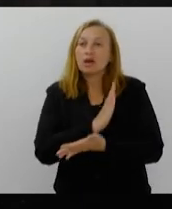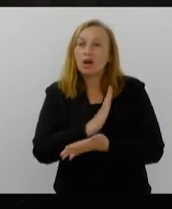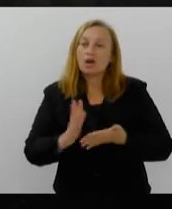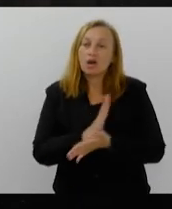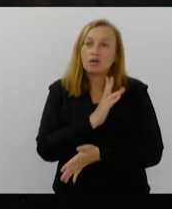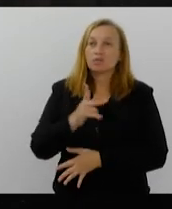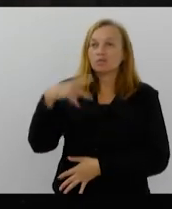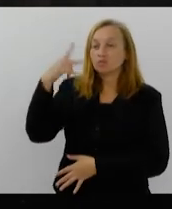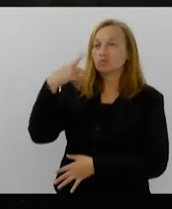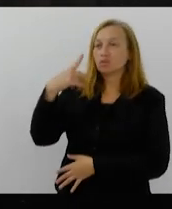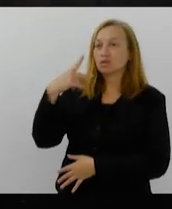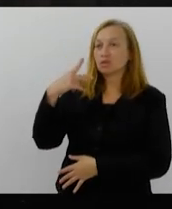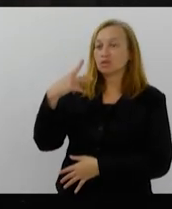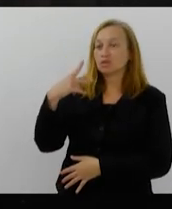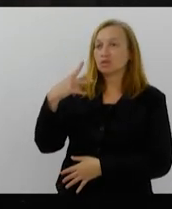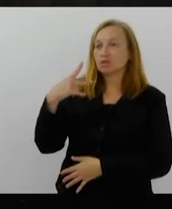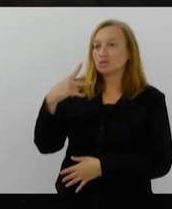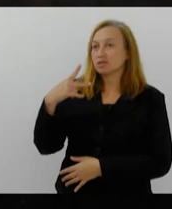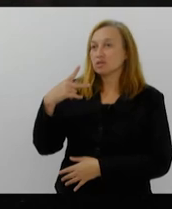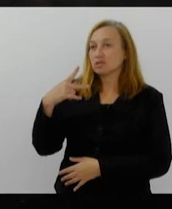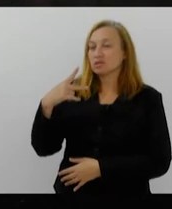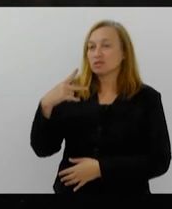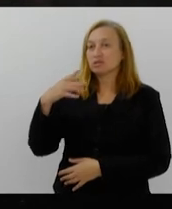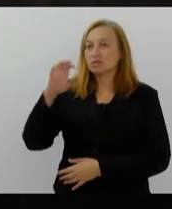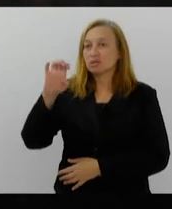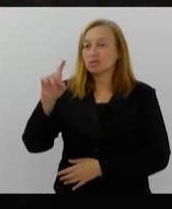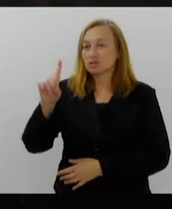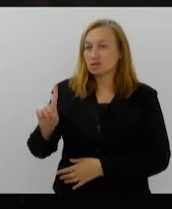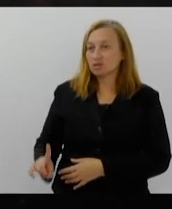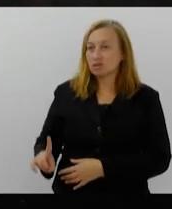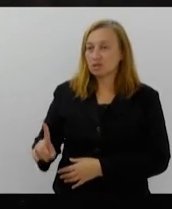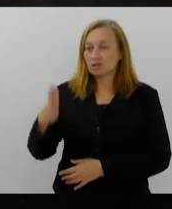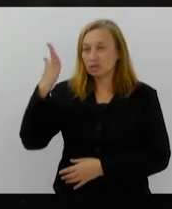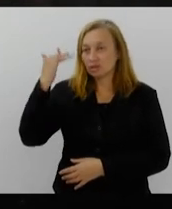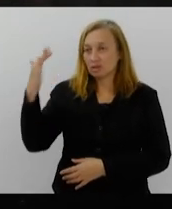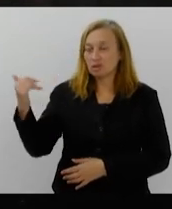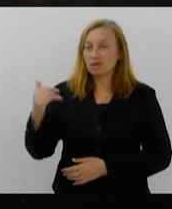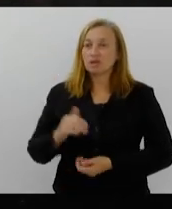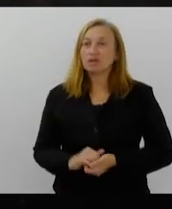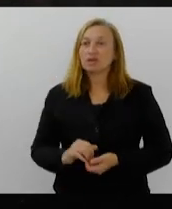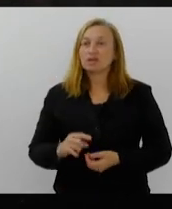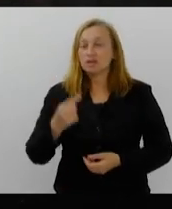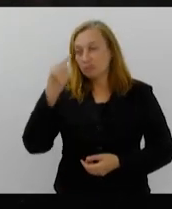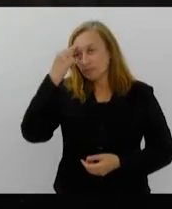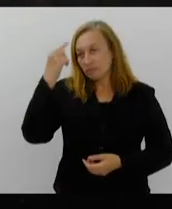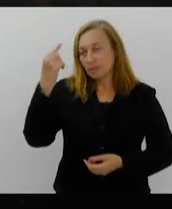de extrema-direita popular. Porém, essa lógica bélica